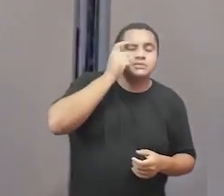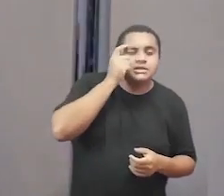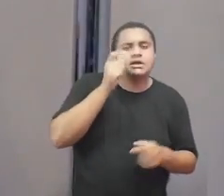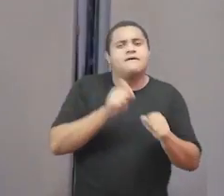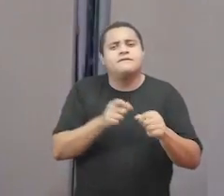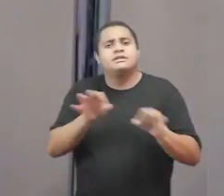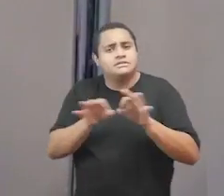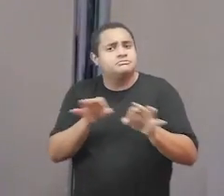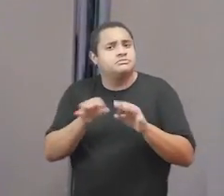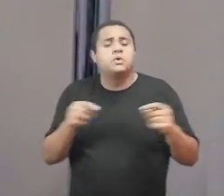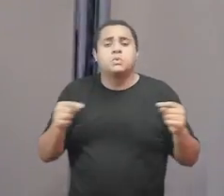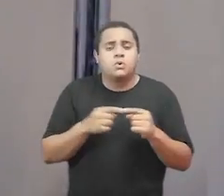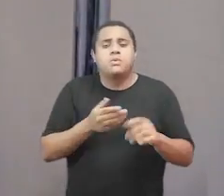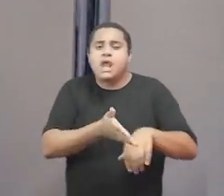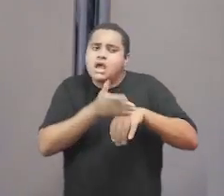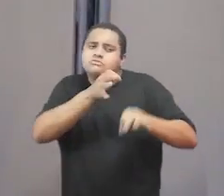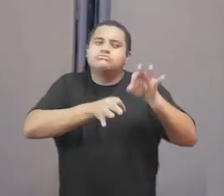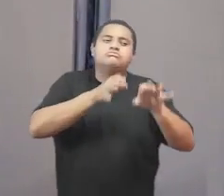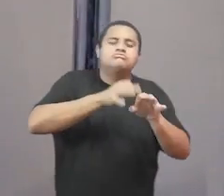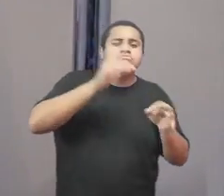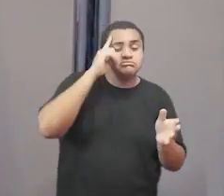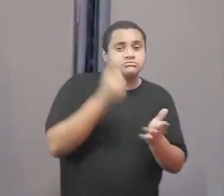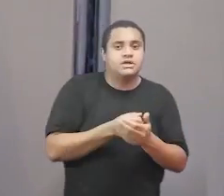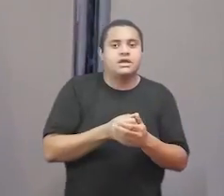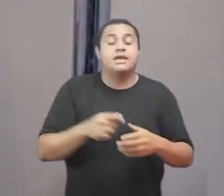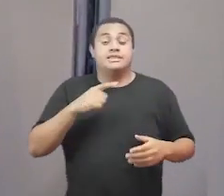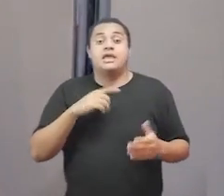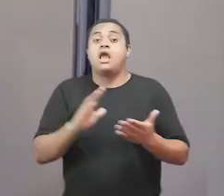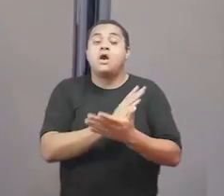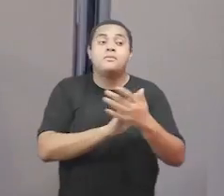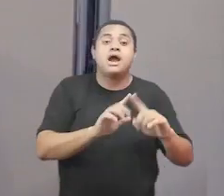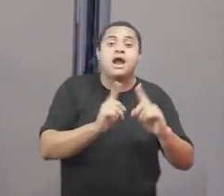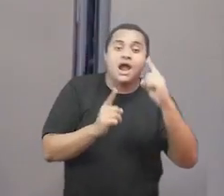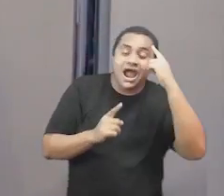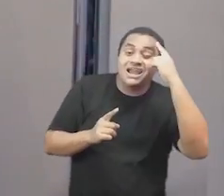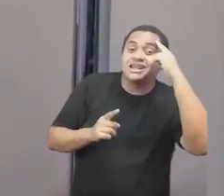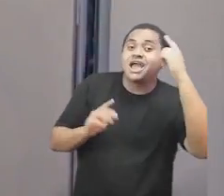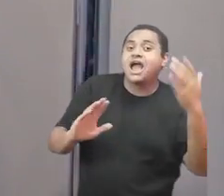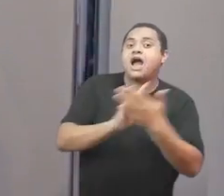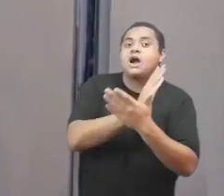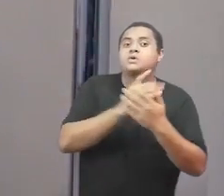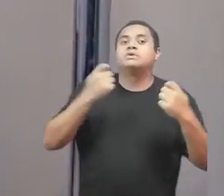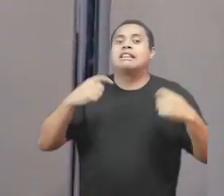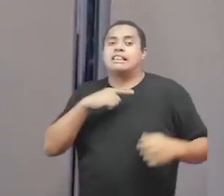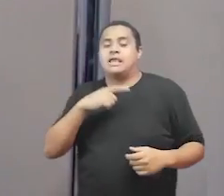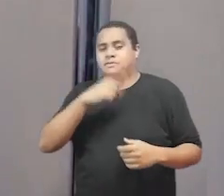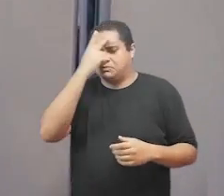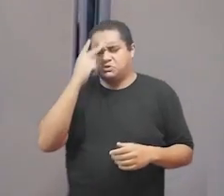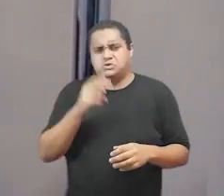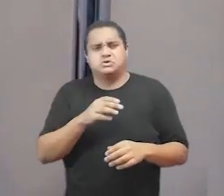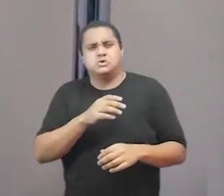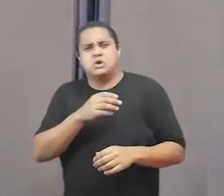de pensar. E eu queria falar sobre alguns conceitos que sofrem preconceito e que a gente precisa esquecer